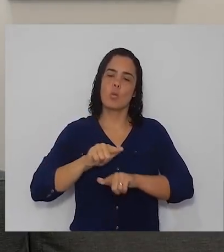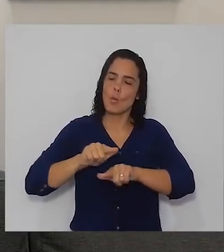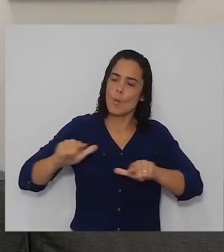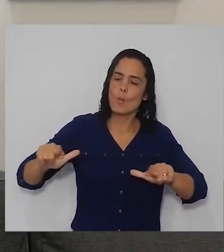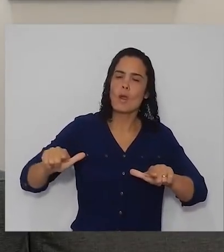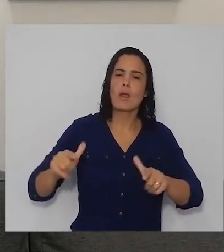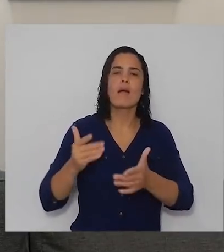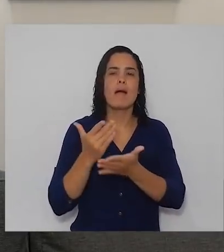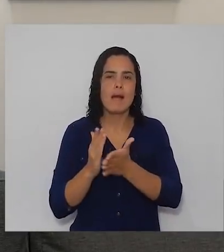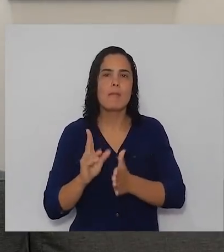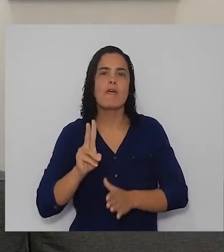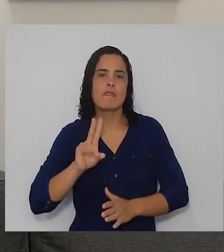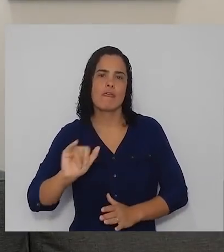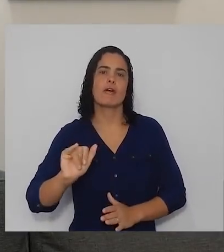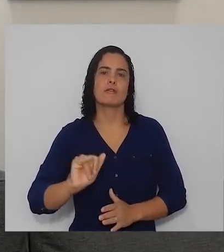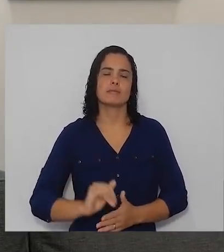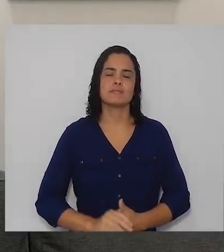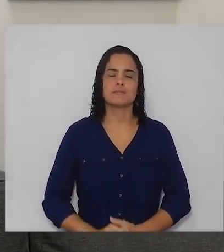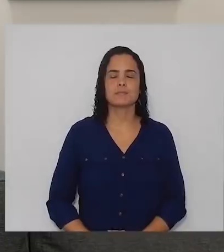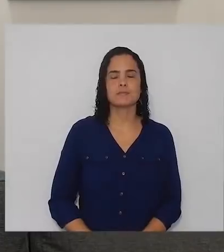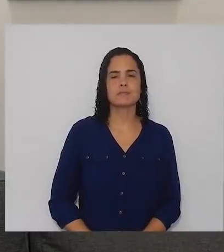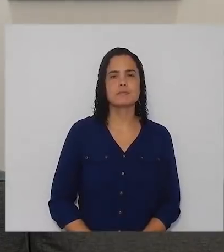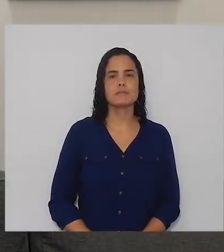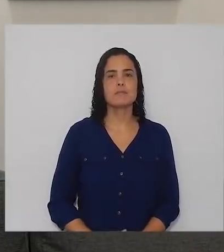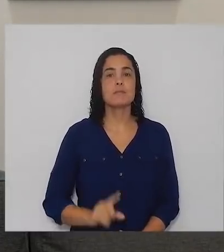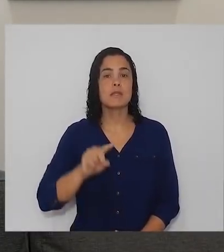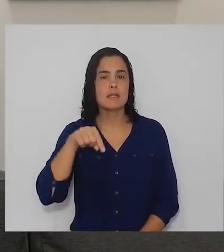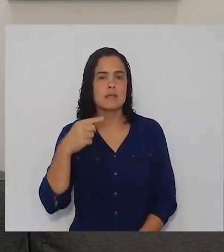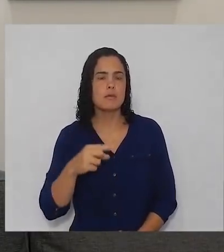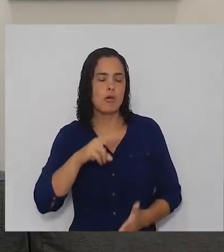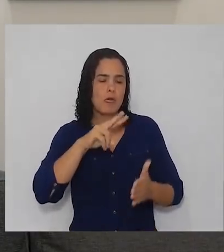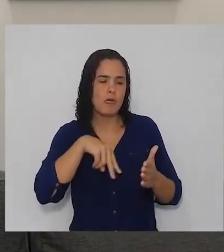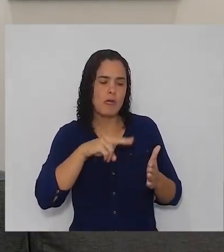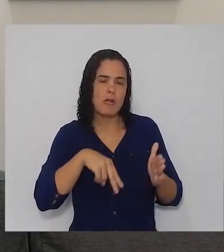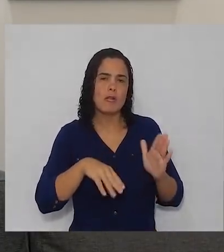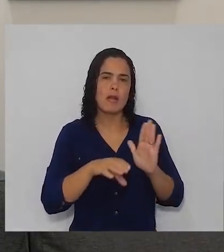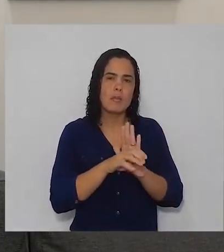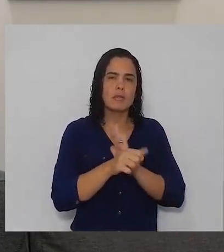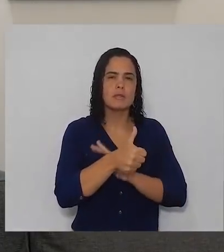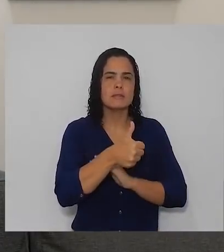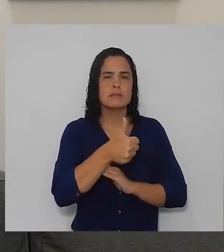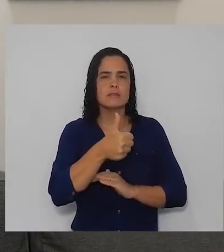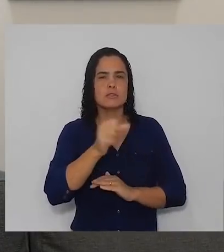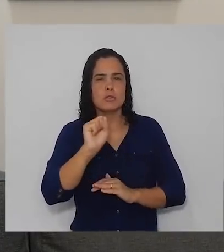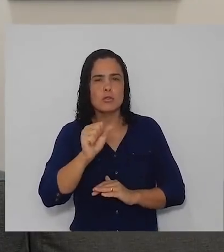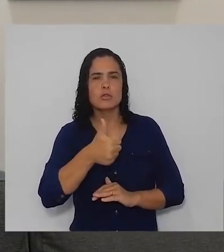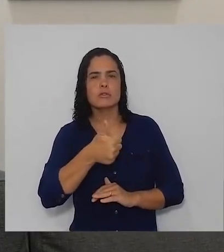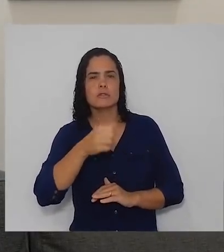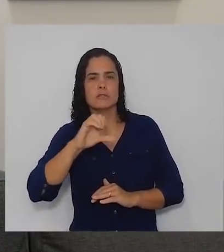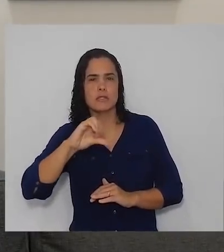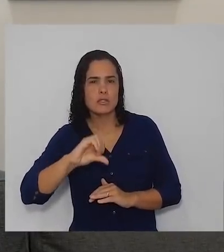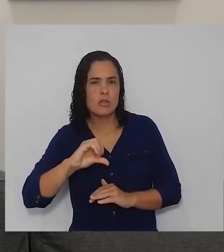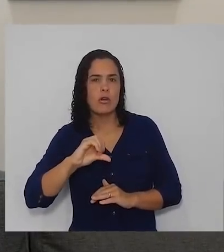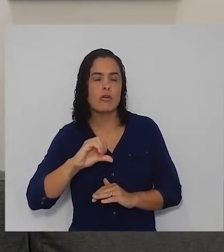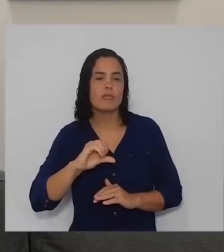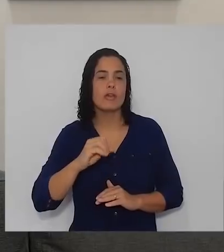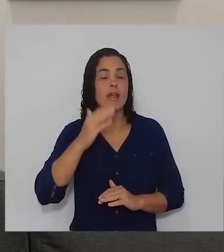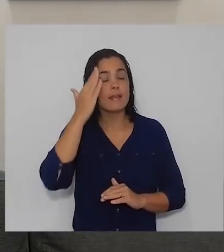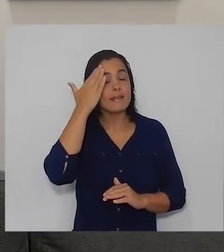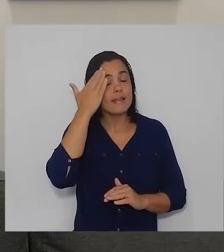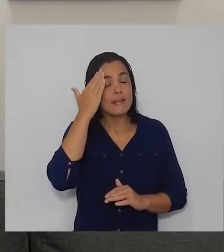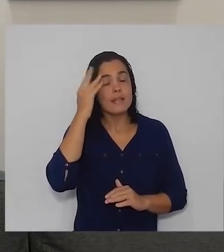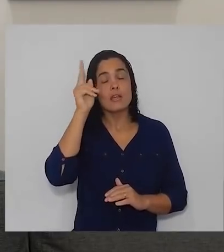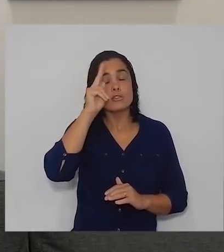18, 19, o que estava por vir, hoje a gente tem a história completa, e de fato, quando a gente não tem a história completa, a nossa visão